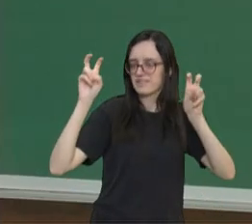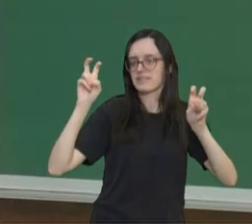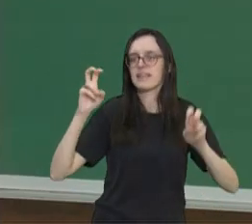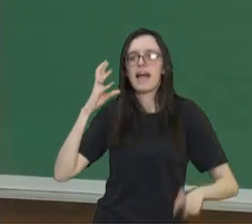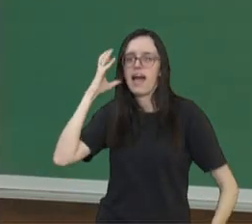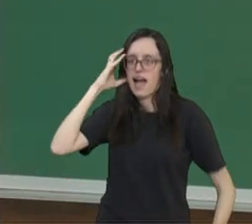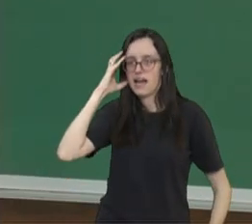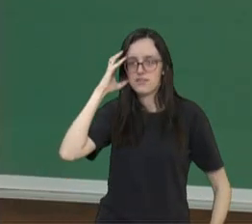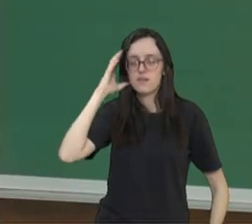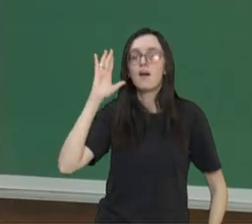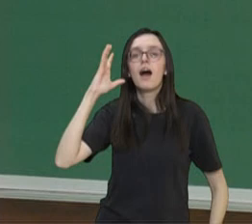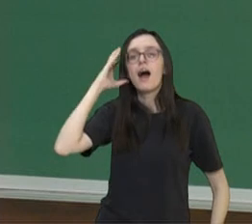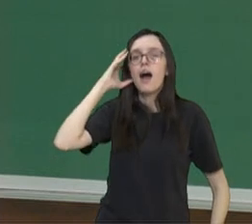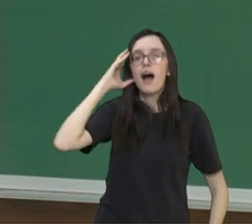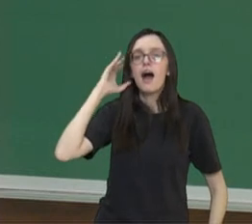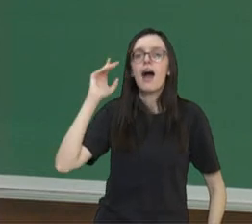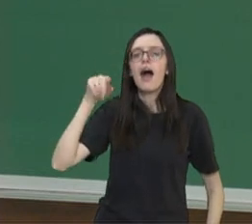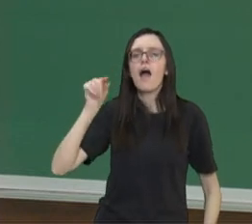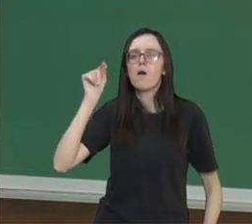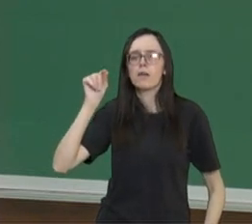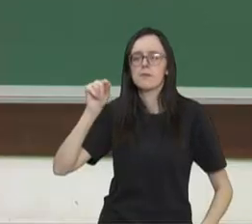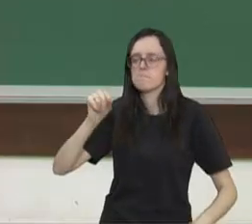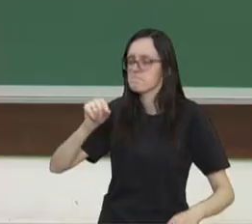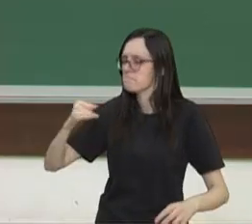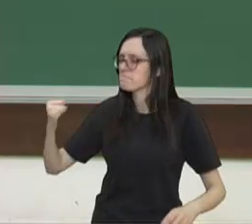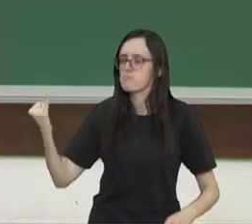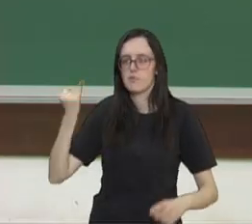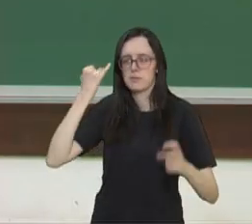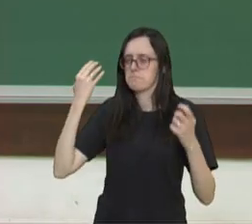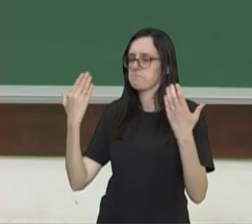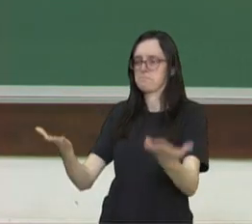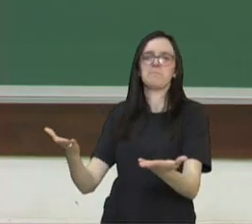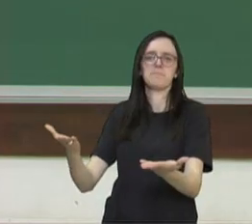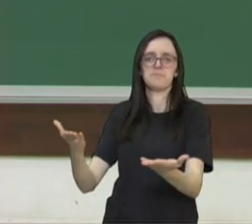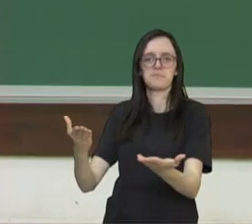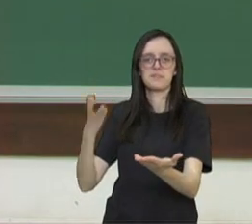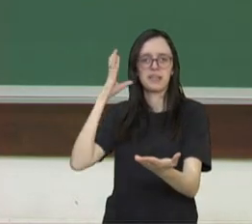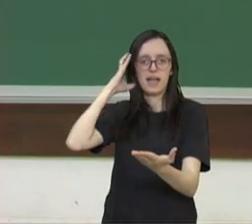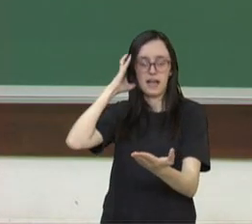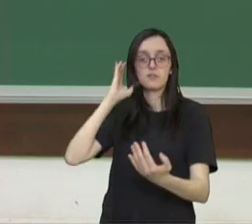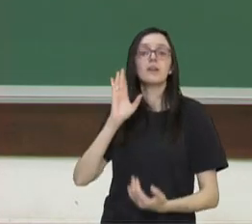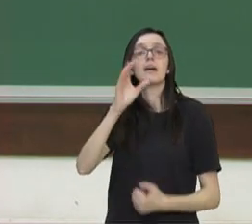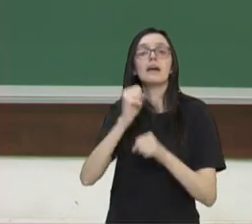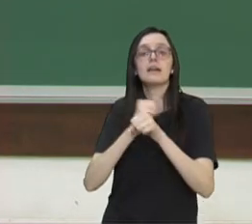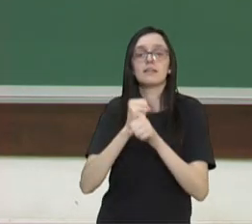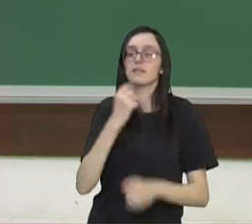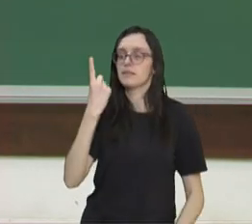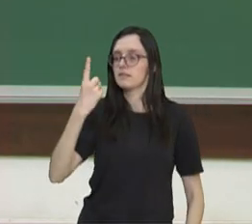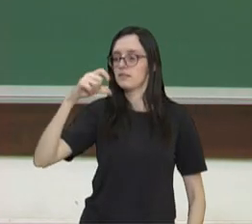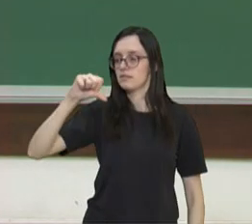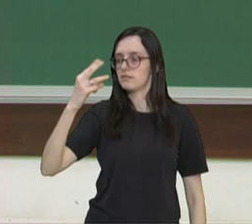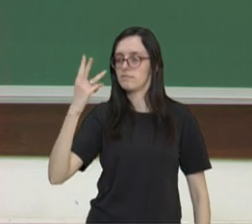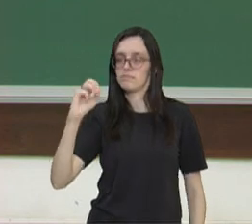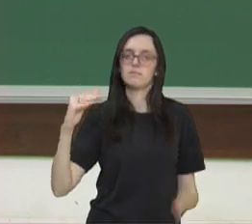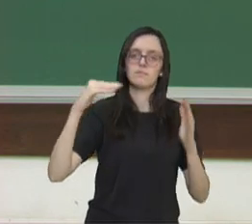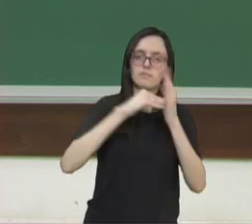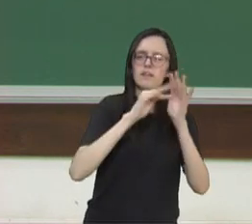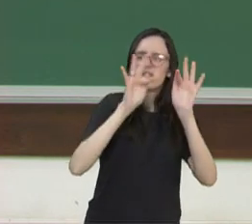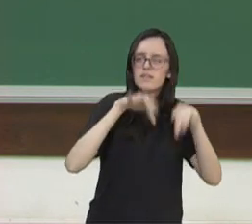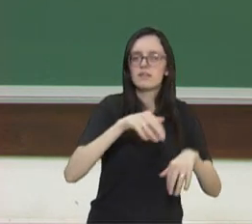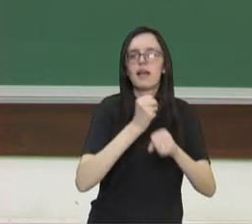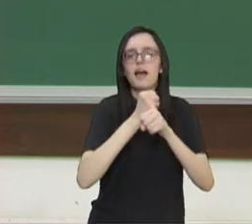rádio. O rádio como o destaque, como eu falei no início da aula. Olha aí, dos anos 1930 até o final dos